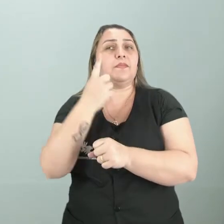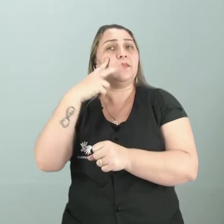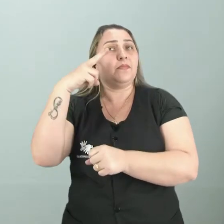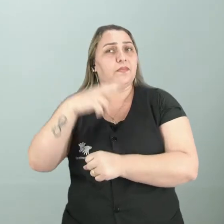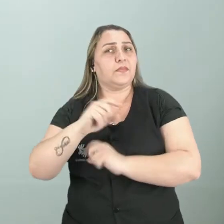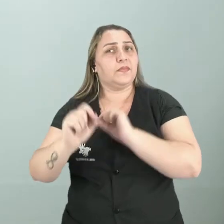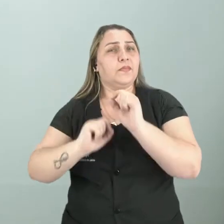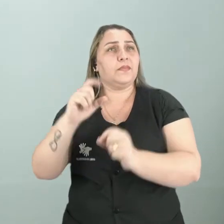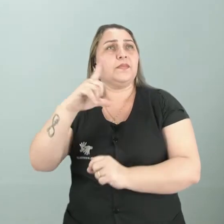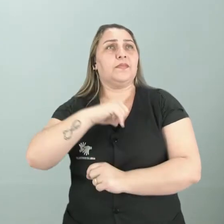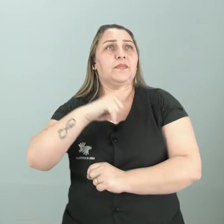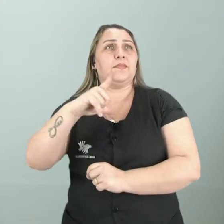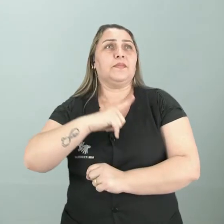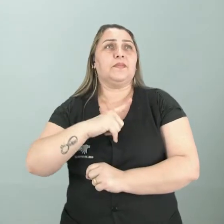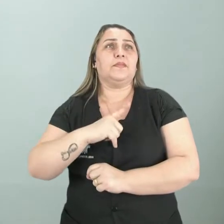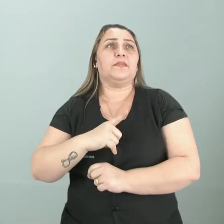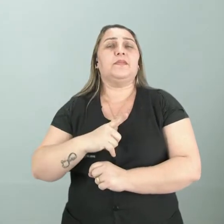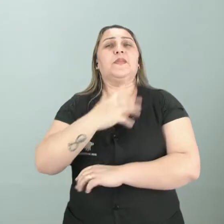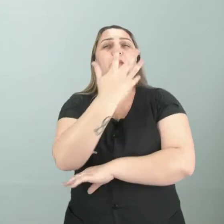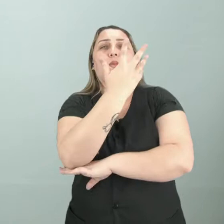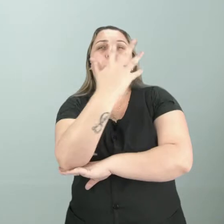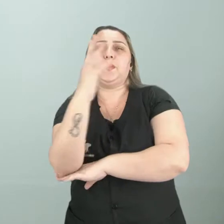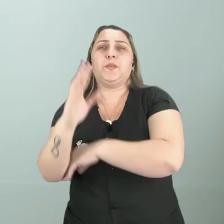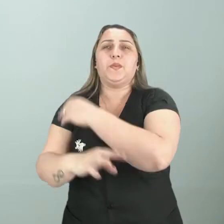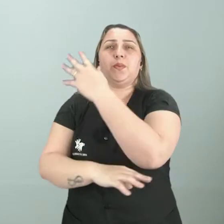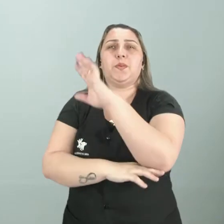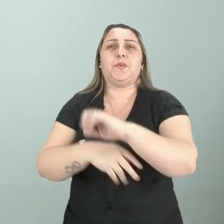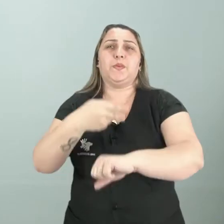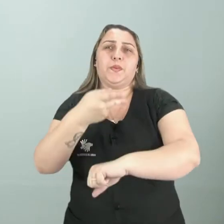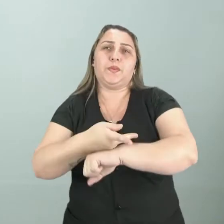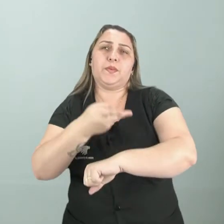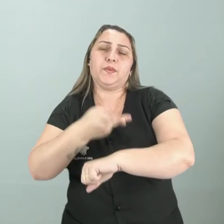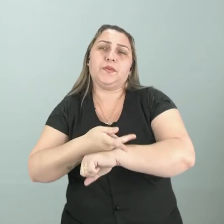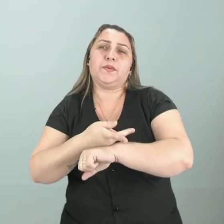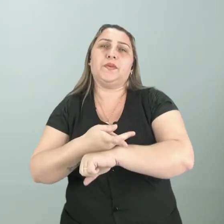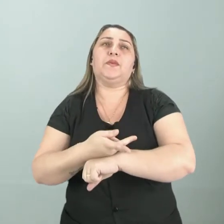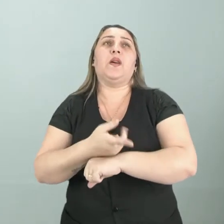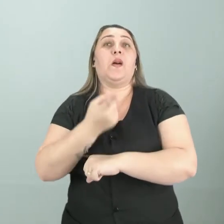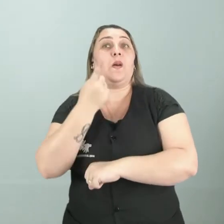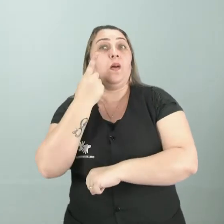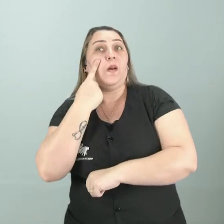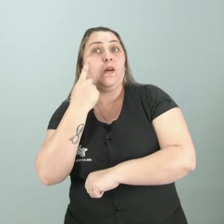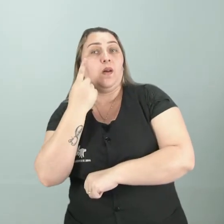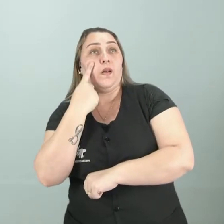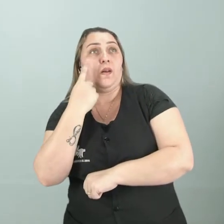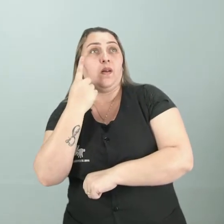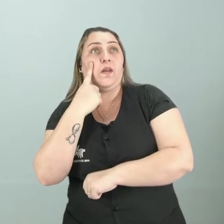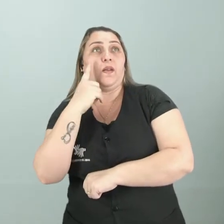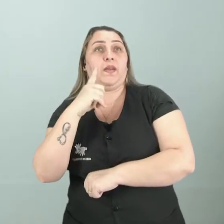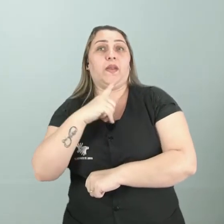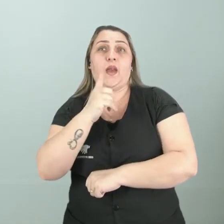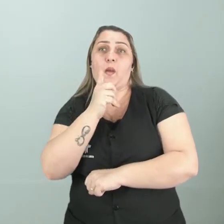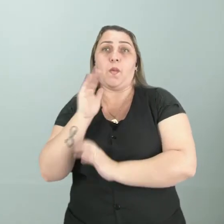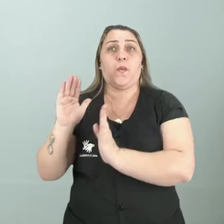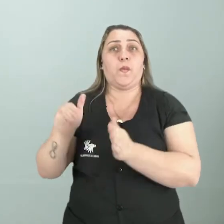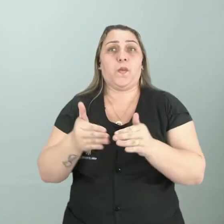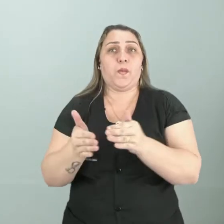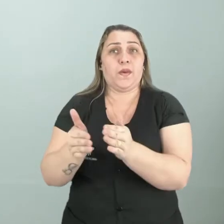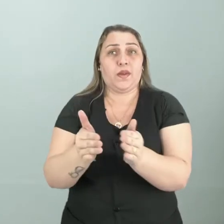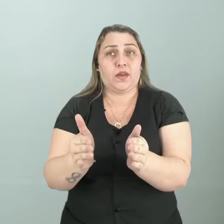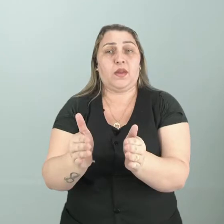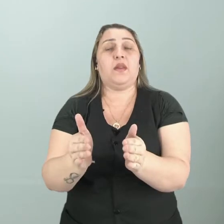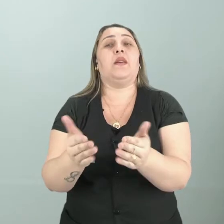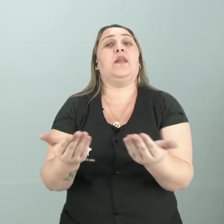nessa maquete? Tem várias árvores, pedras. Olha, vocês observaram que tem um rio? Tem a representação